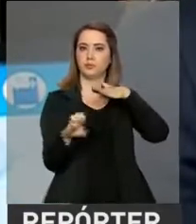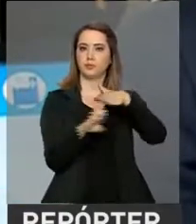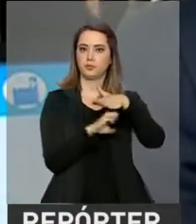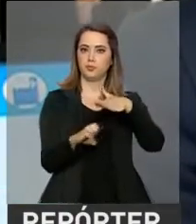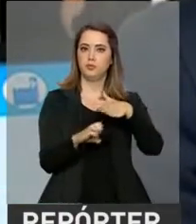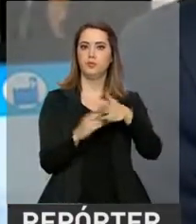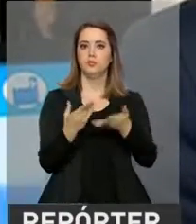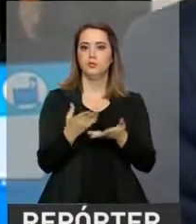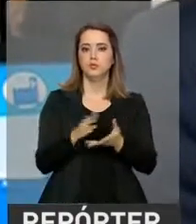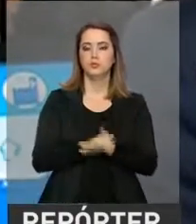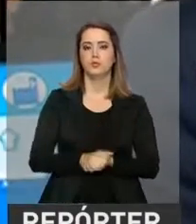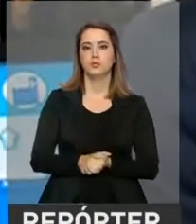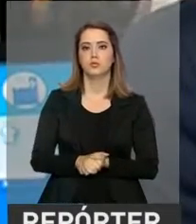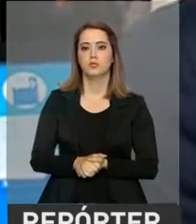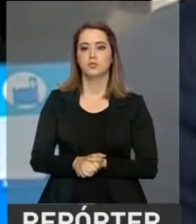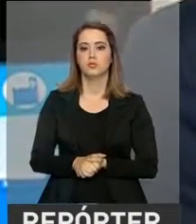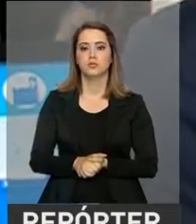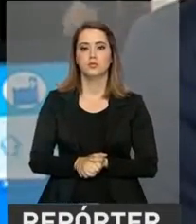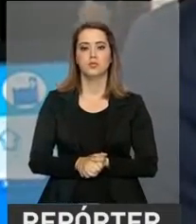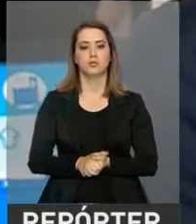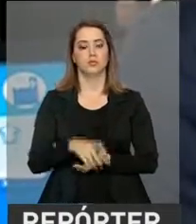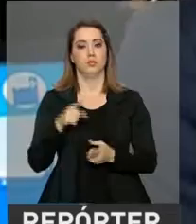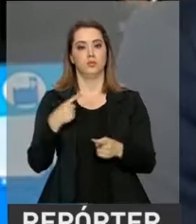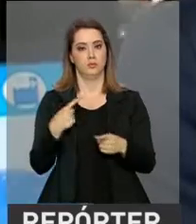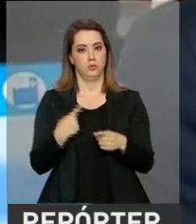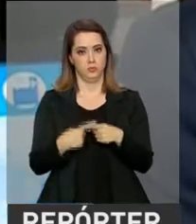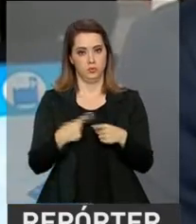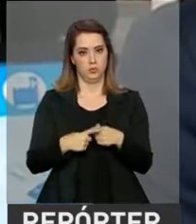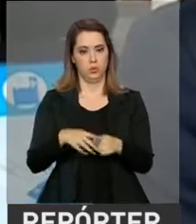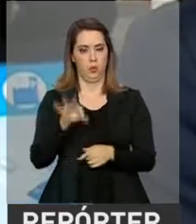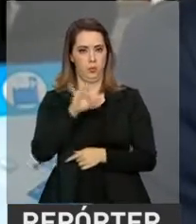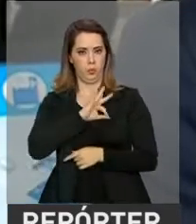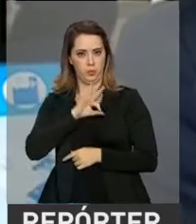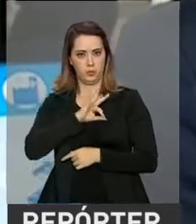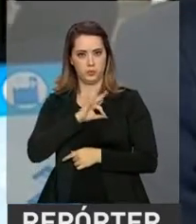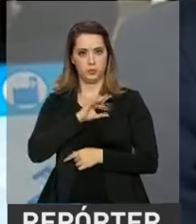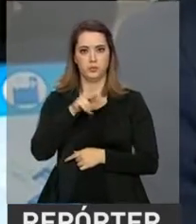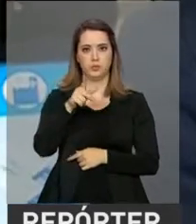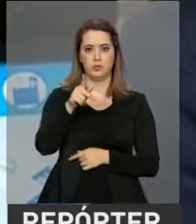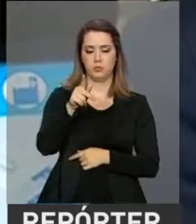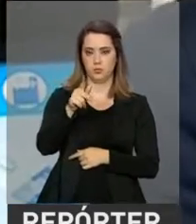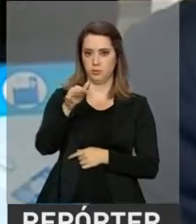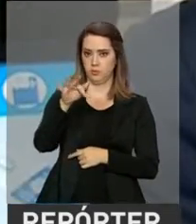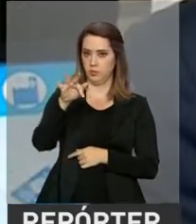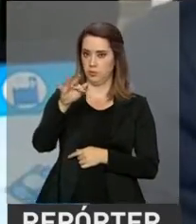vamos substituir com policiais militares da ativa e inativos.